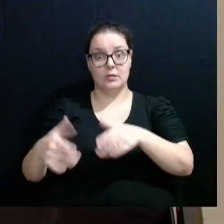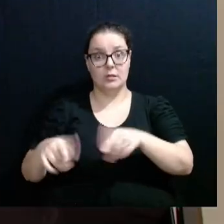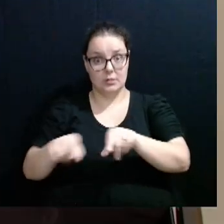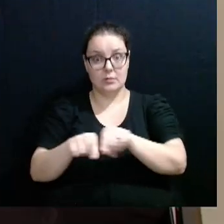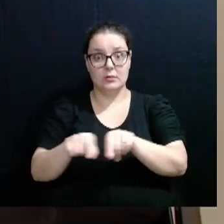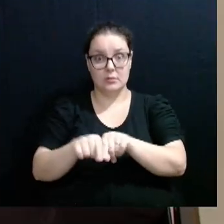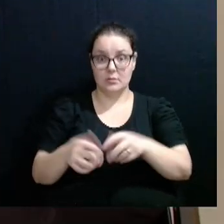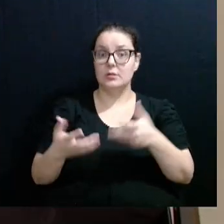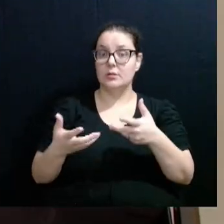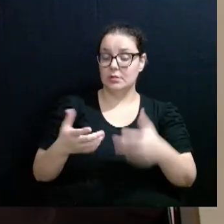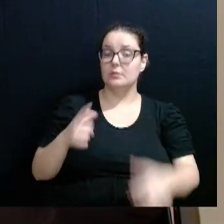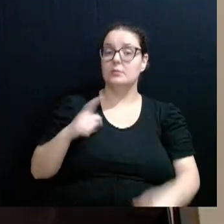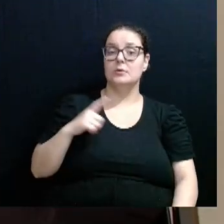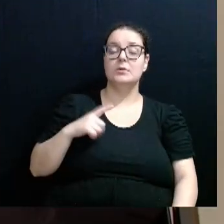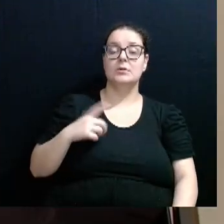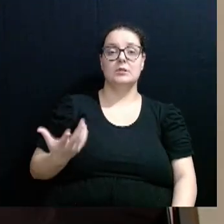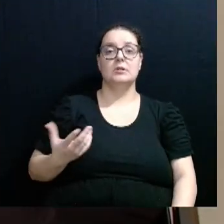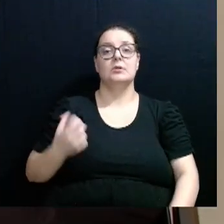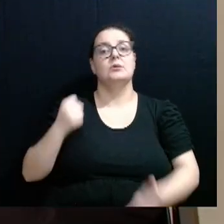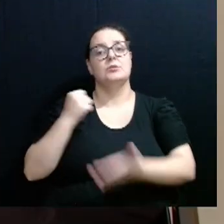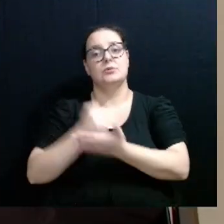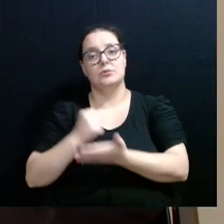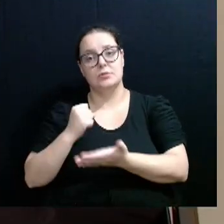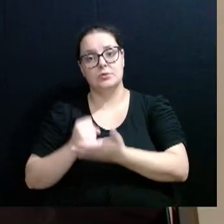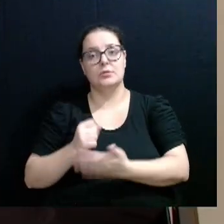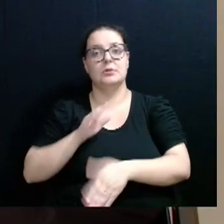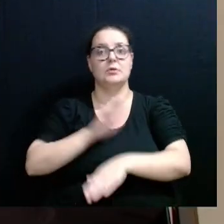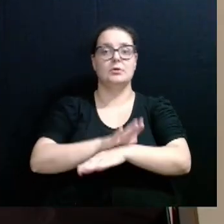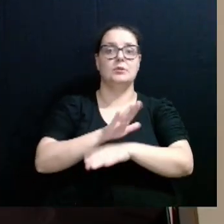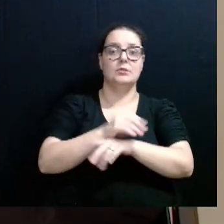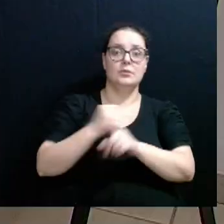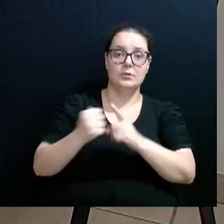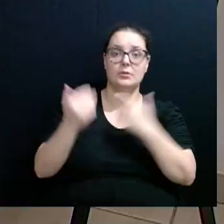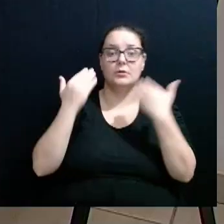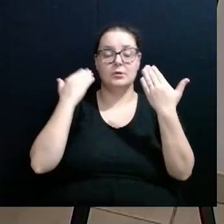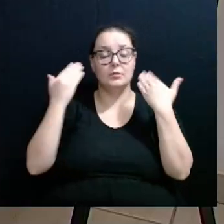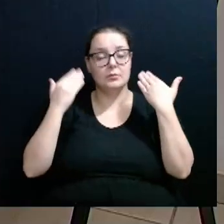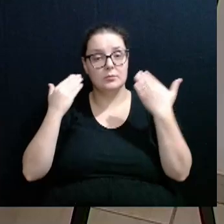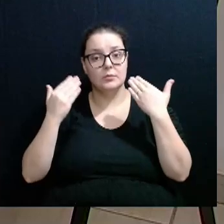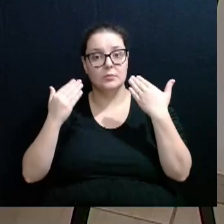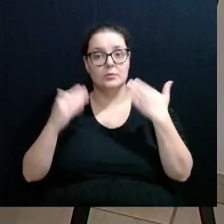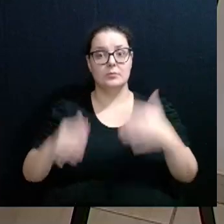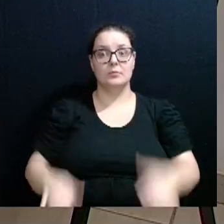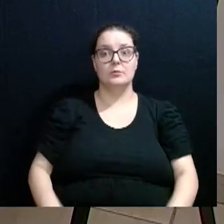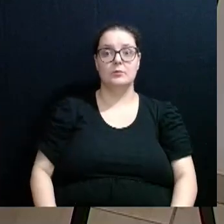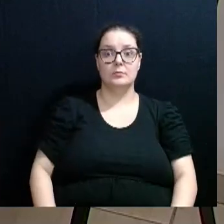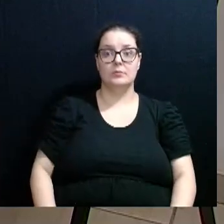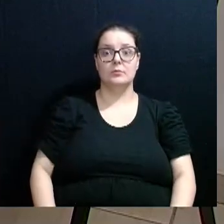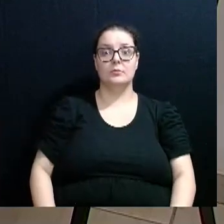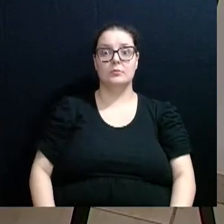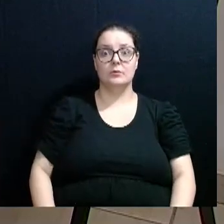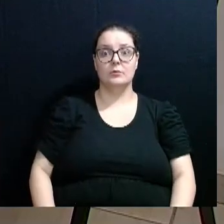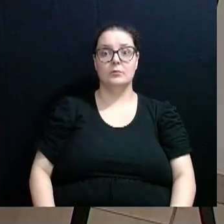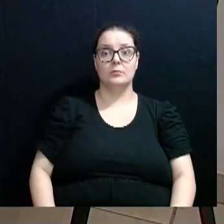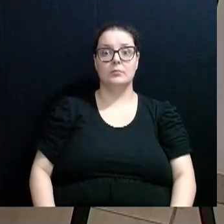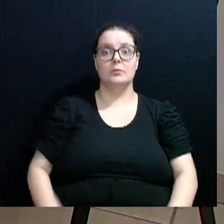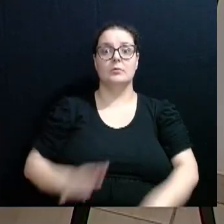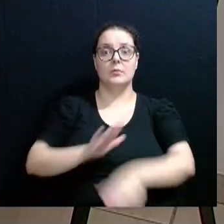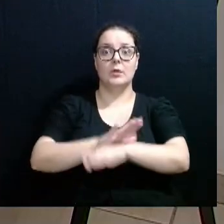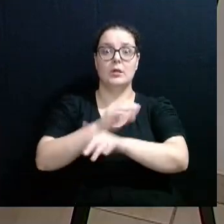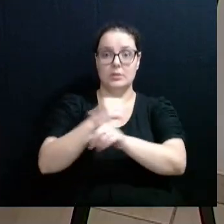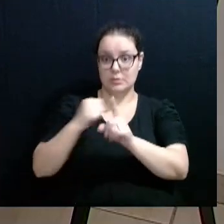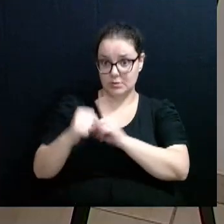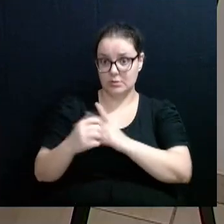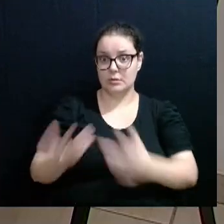condição de contratar assistente social, psicólogo e ciência social. Sim. Mas por enquanto não temos. Então a